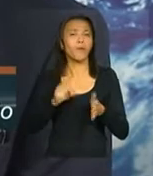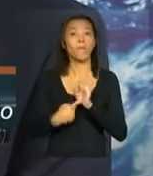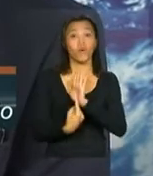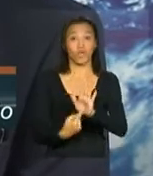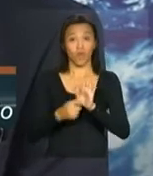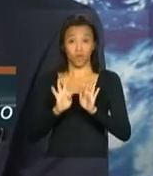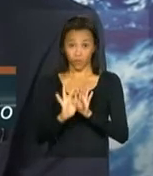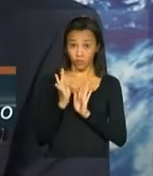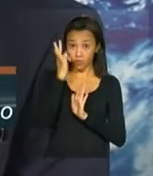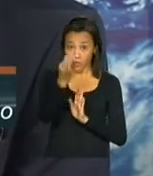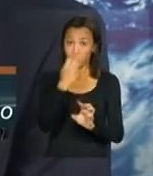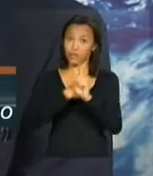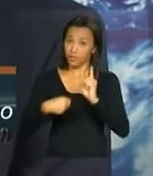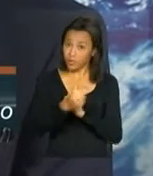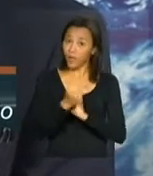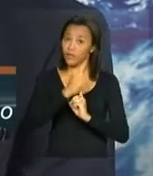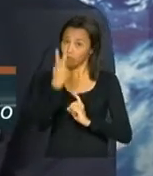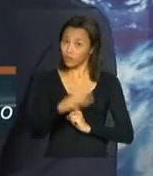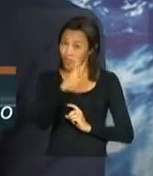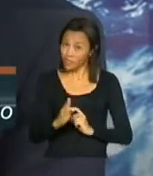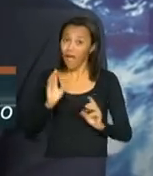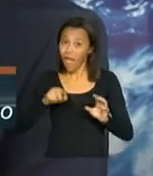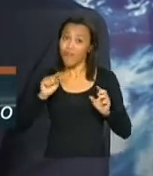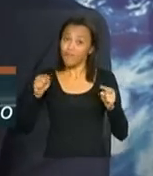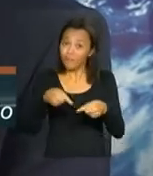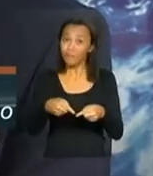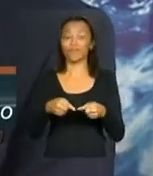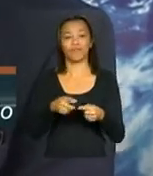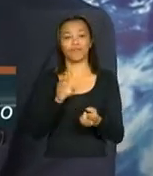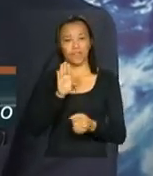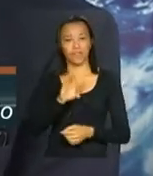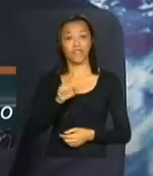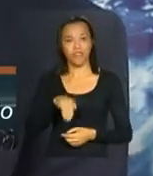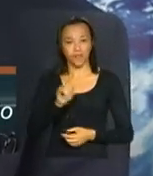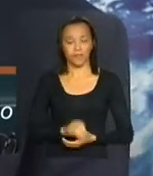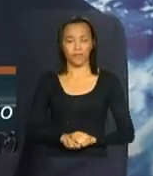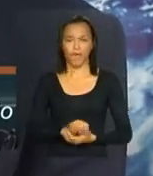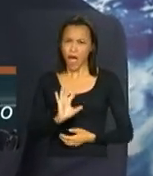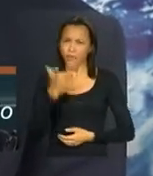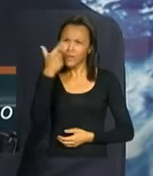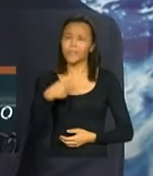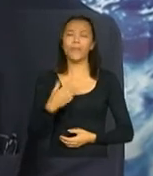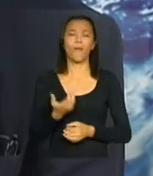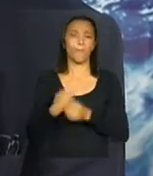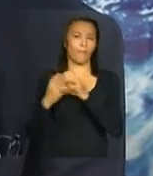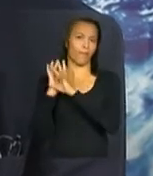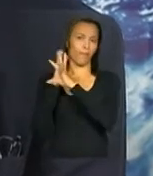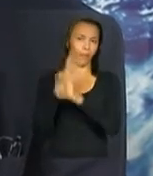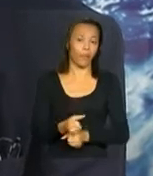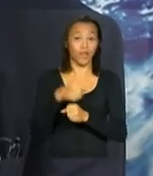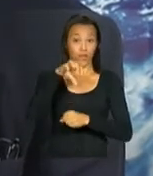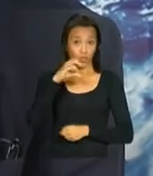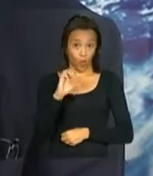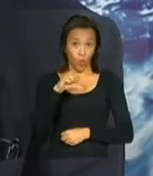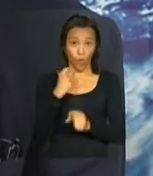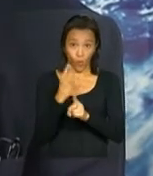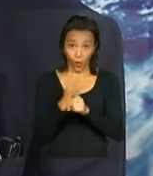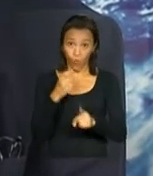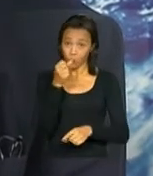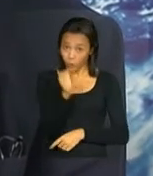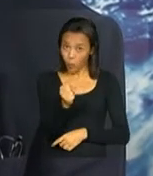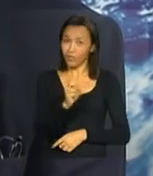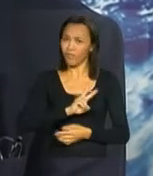mostrar que o futuro da sociedade brasileira está relacionado com a ciência exemplo do que aconteceu nas oito edições anteriores várias